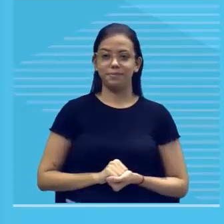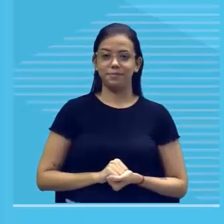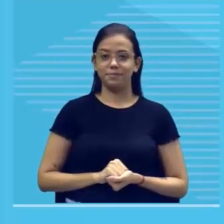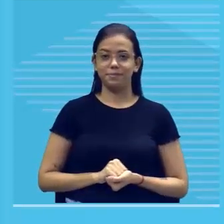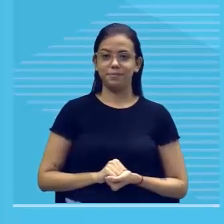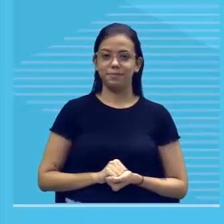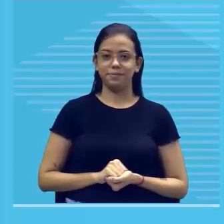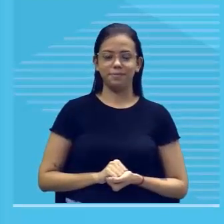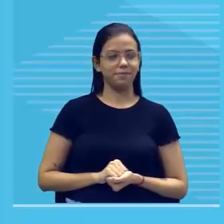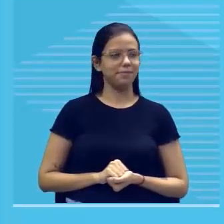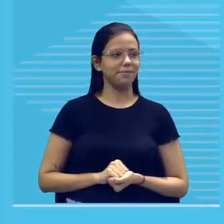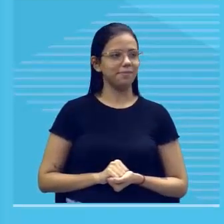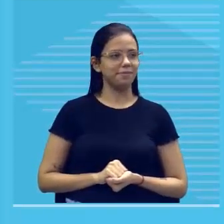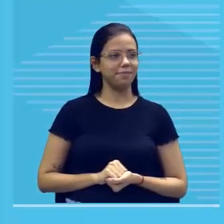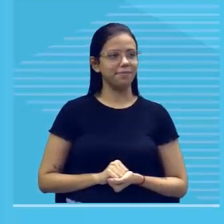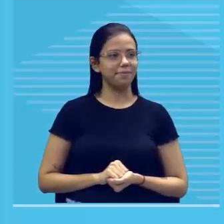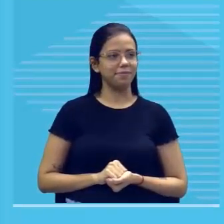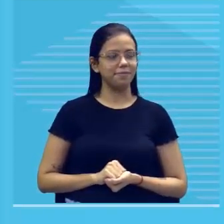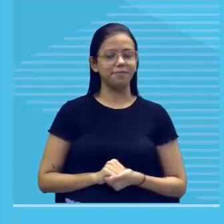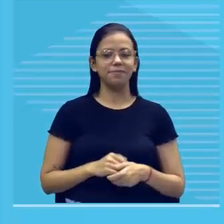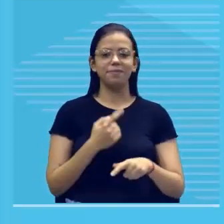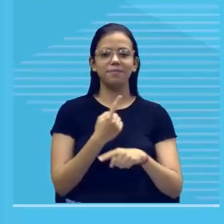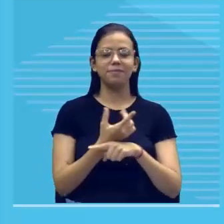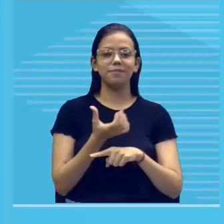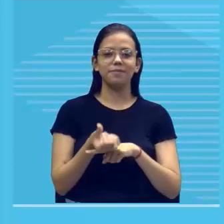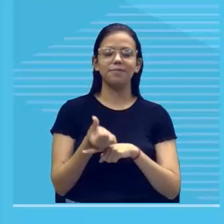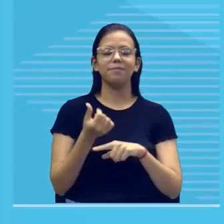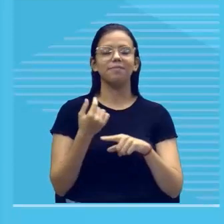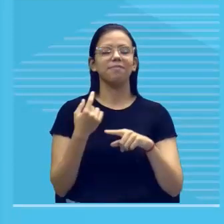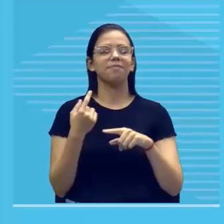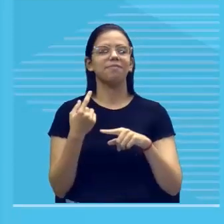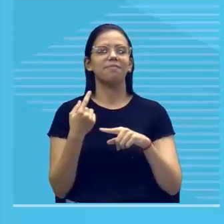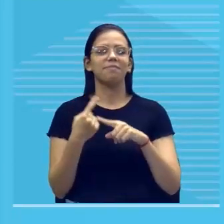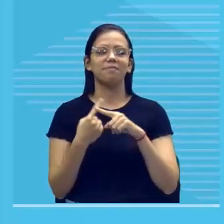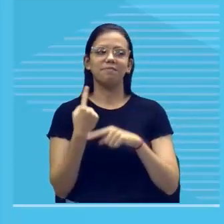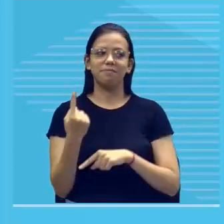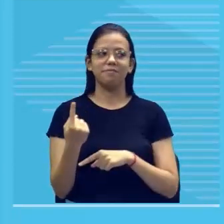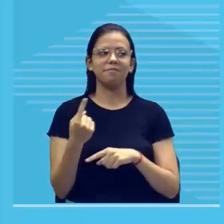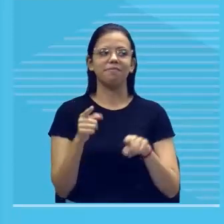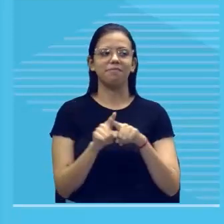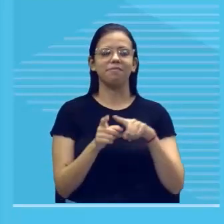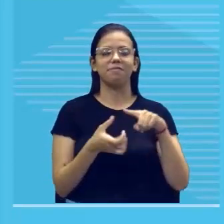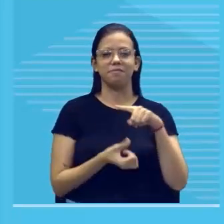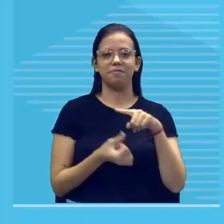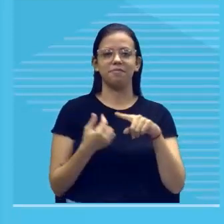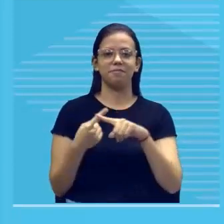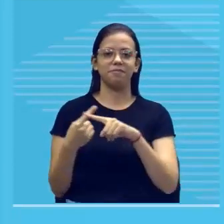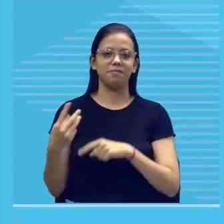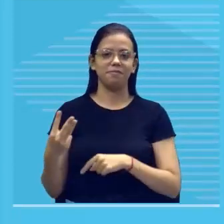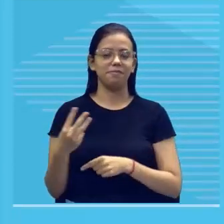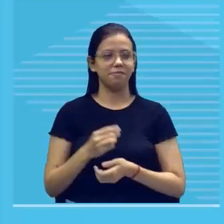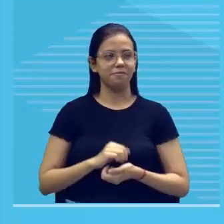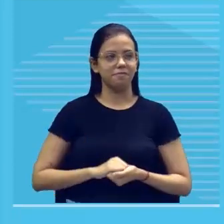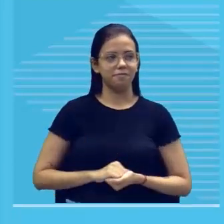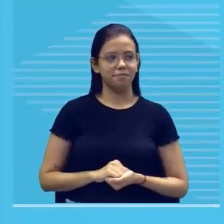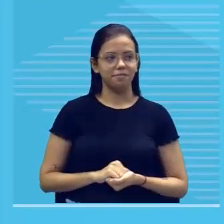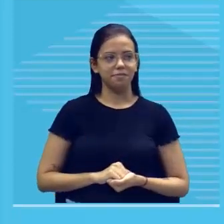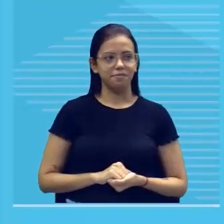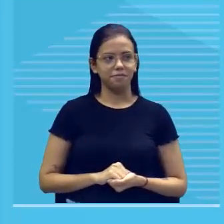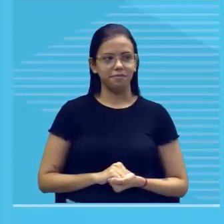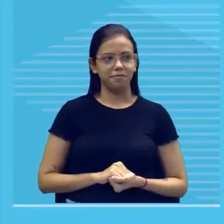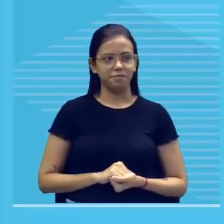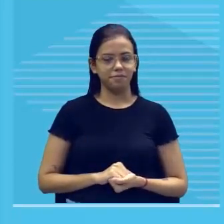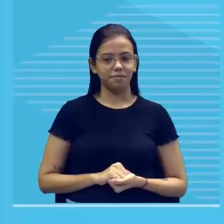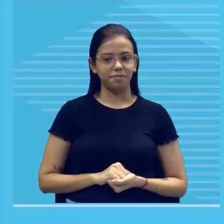E aí em 16x 1 e 6 x 3 né Quatro sobre x igual a